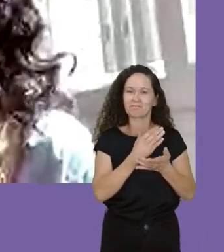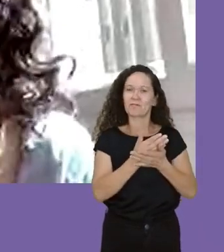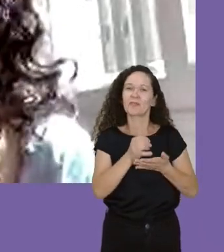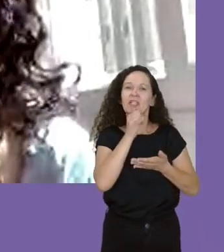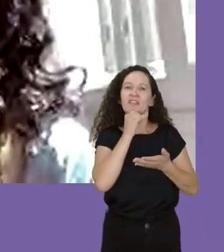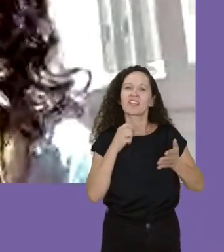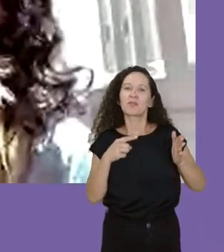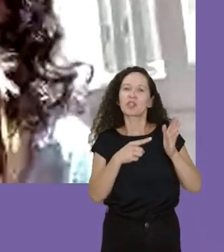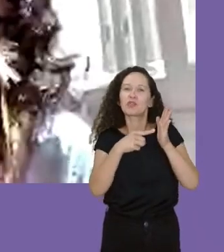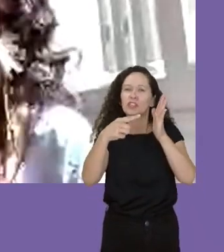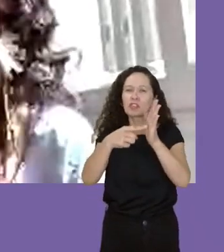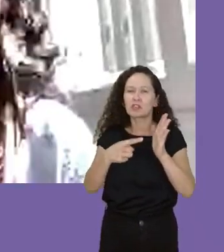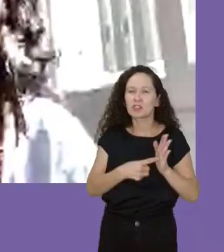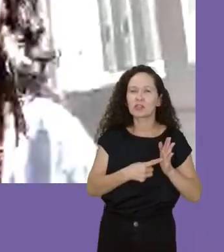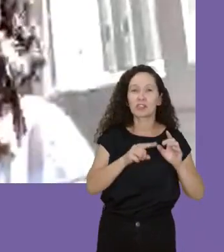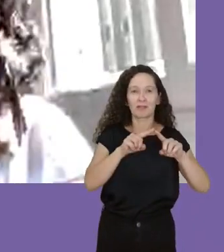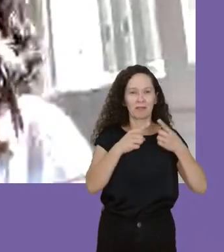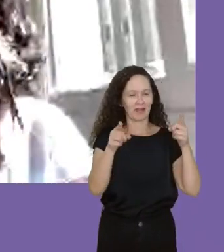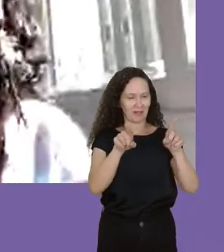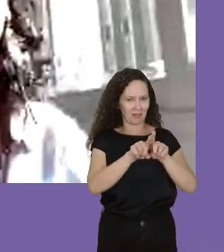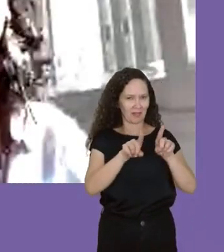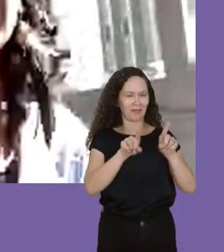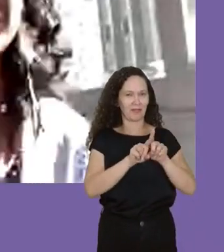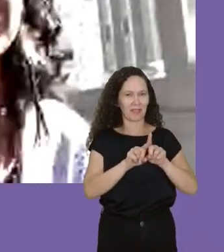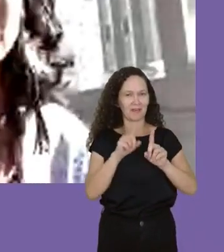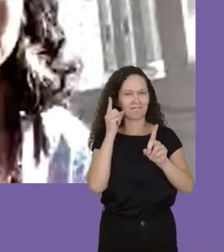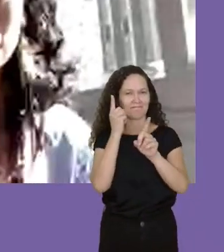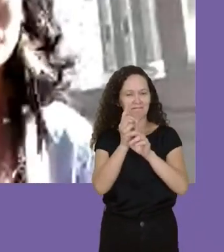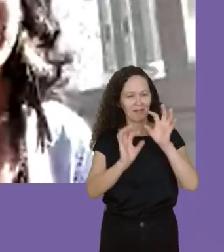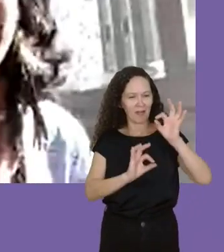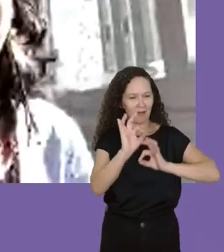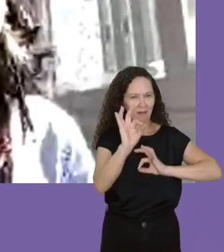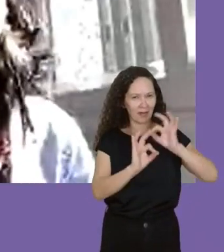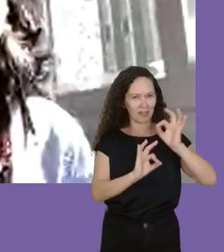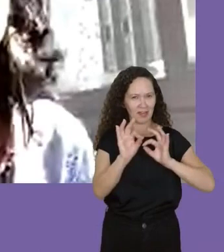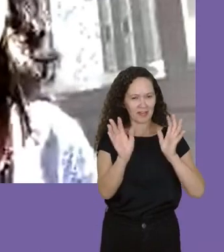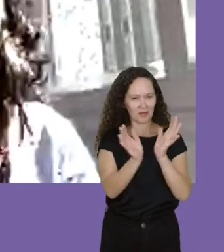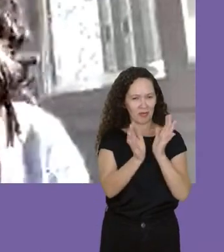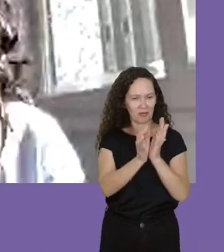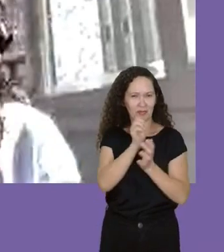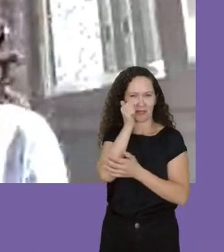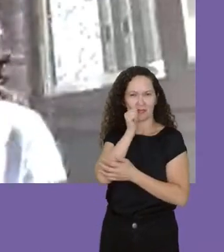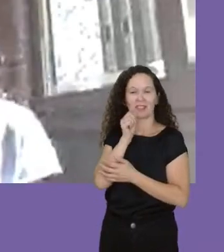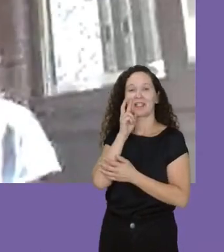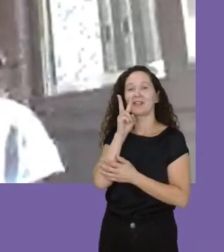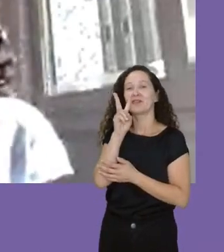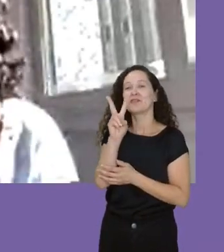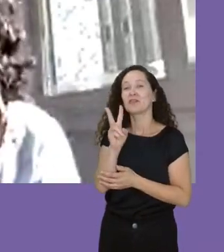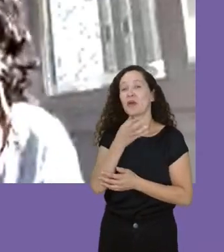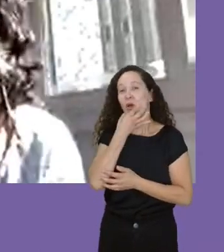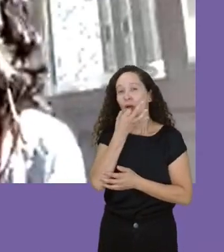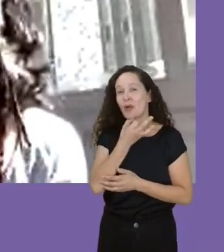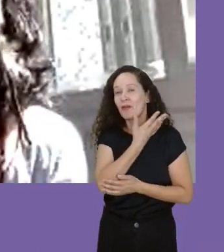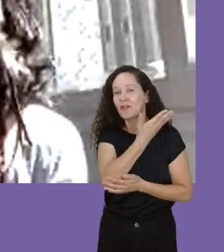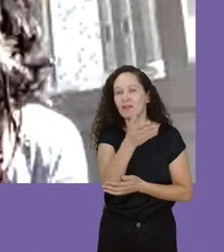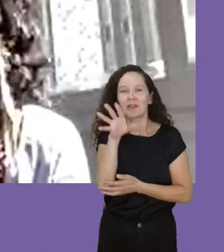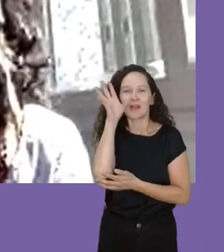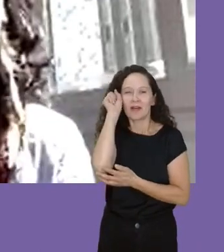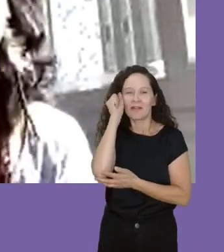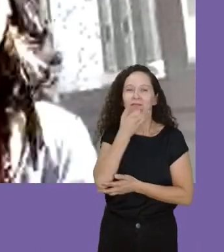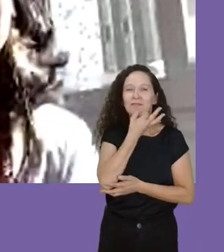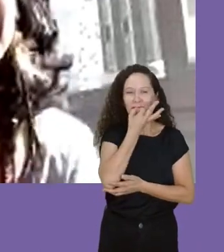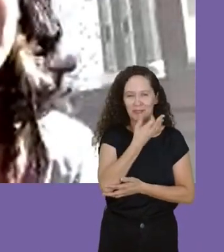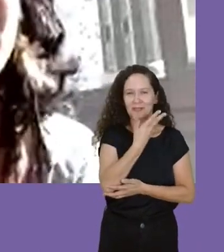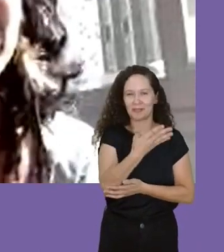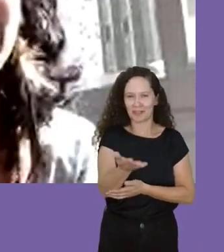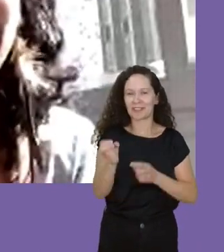de denúncia, mas passando também pela nossa organização como mulheres, aí ouvir um pouco a opinião de vocês